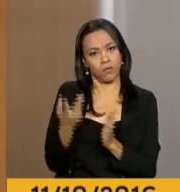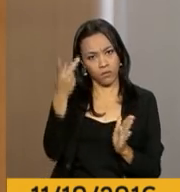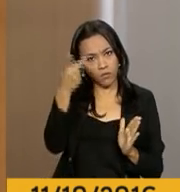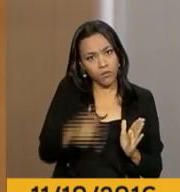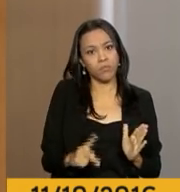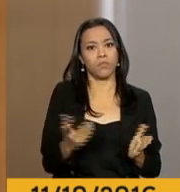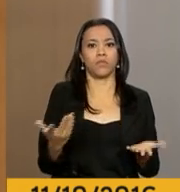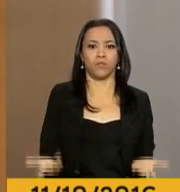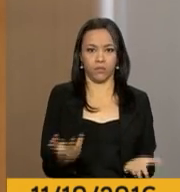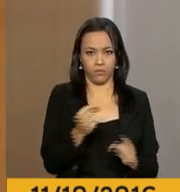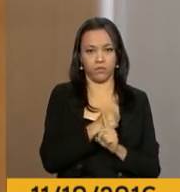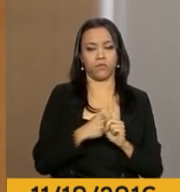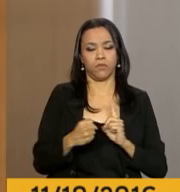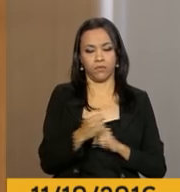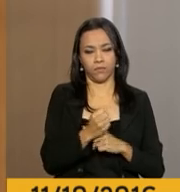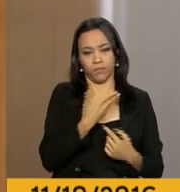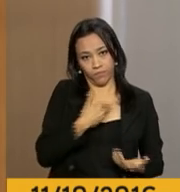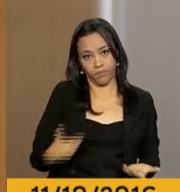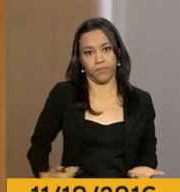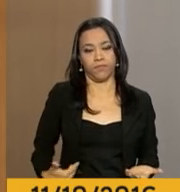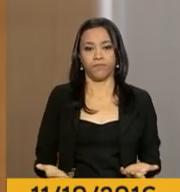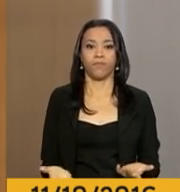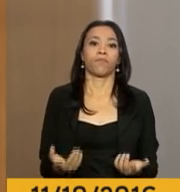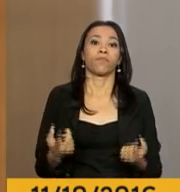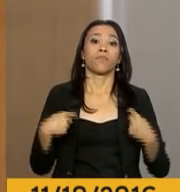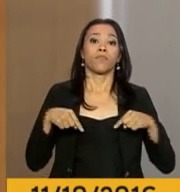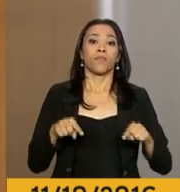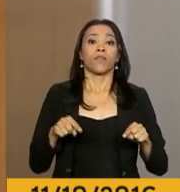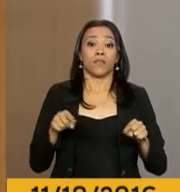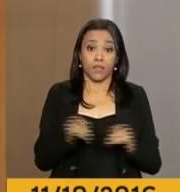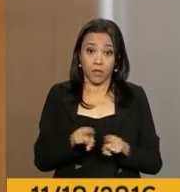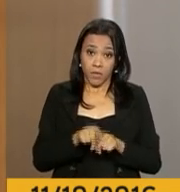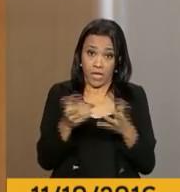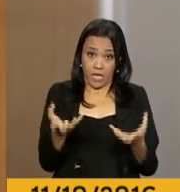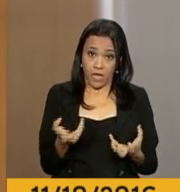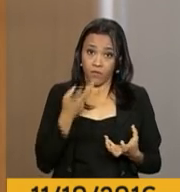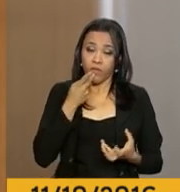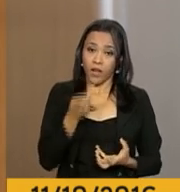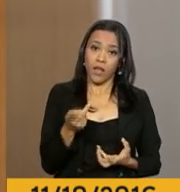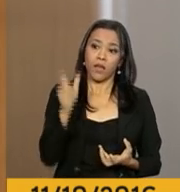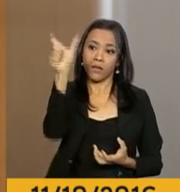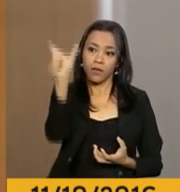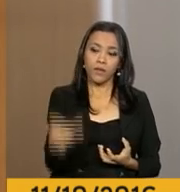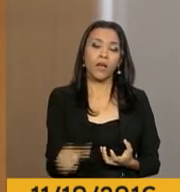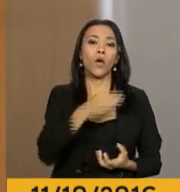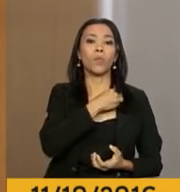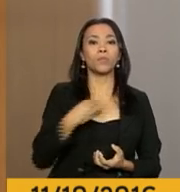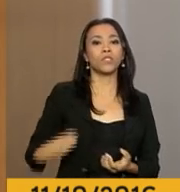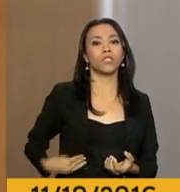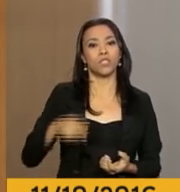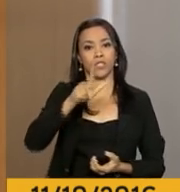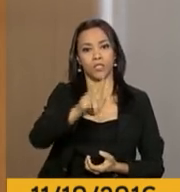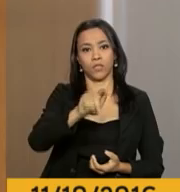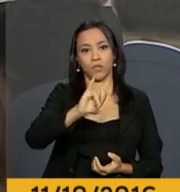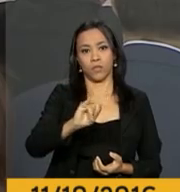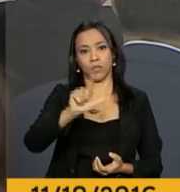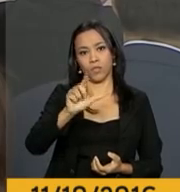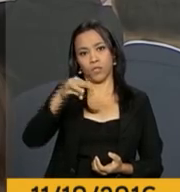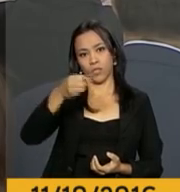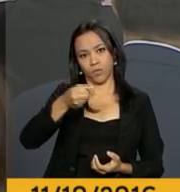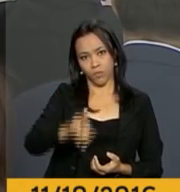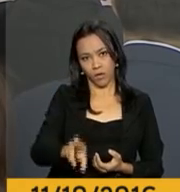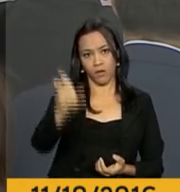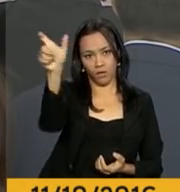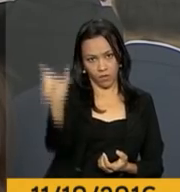eh sociais mas quero também registrar Ministro Gilmar que há um outro efeito eh que eu pude